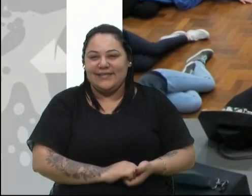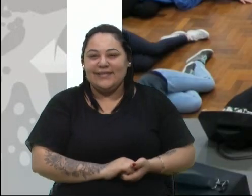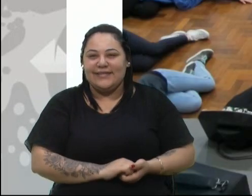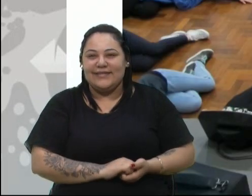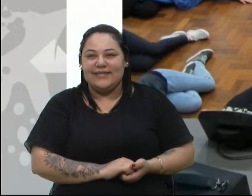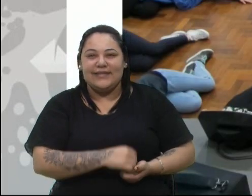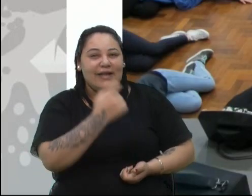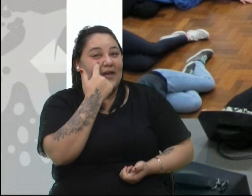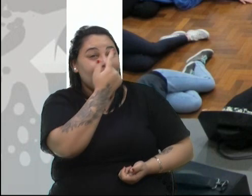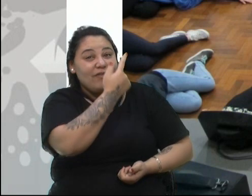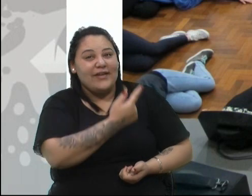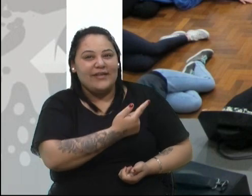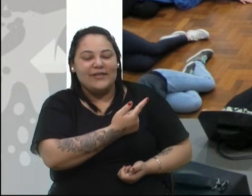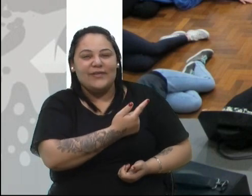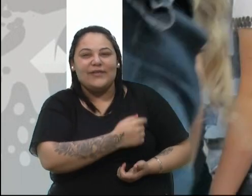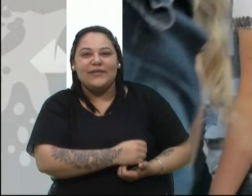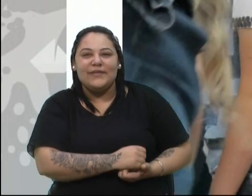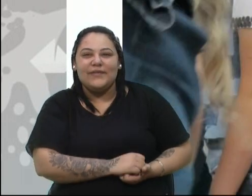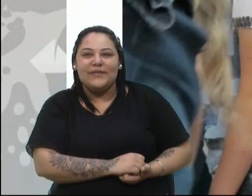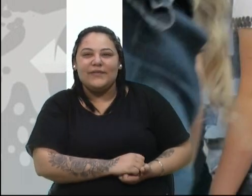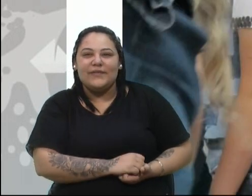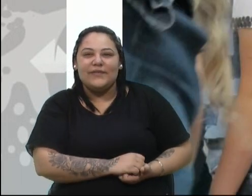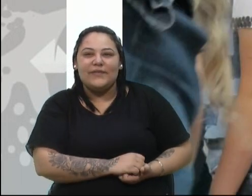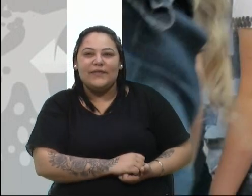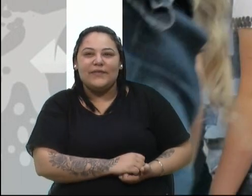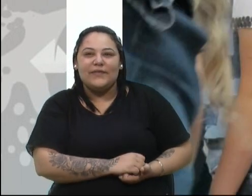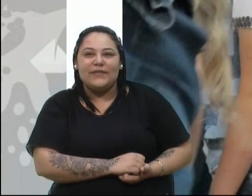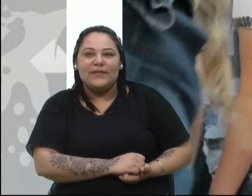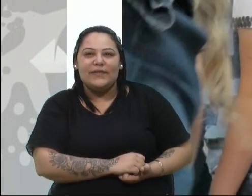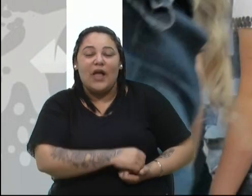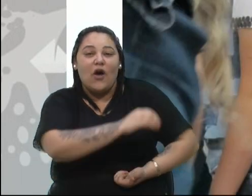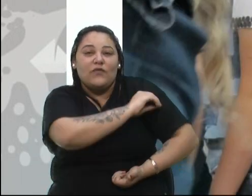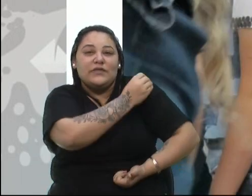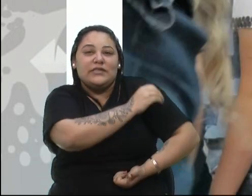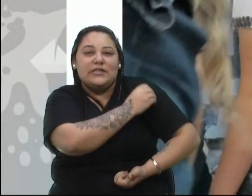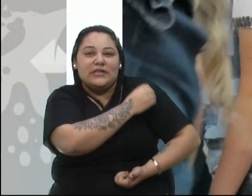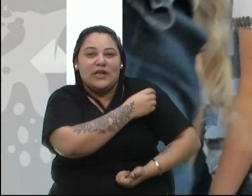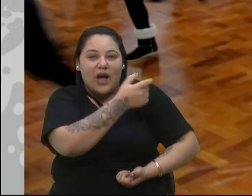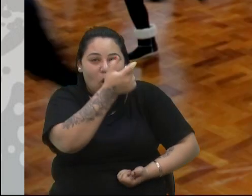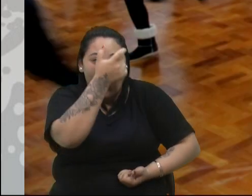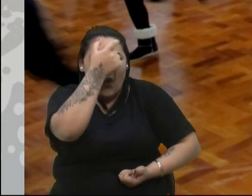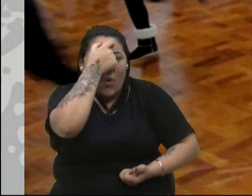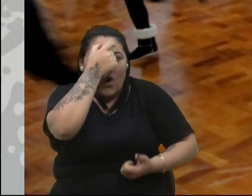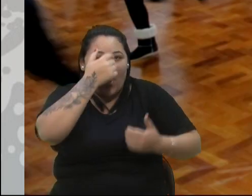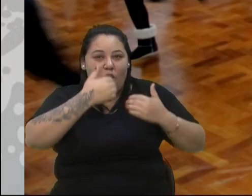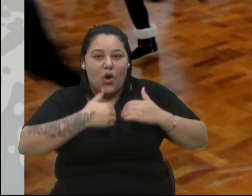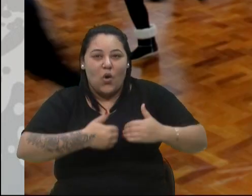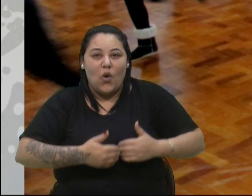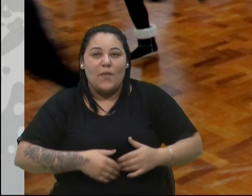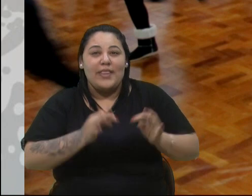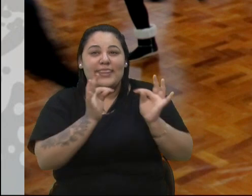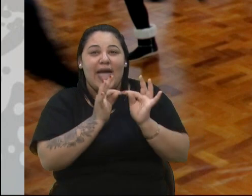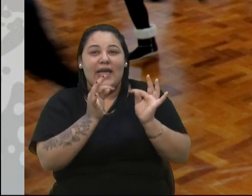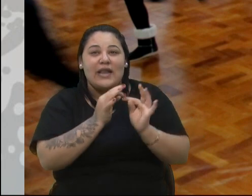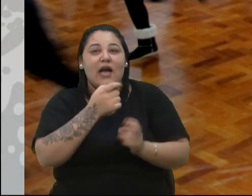vendo imagens de cenas aqui das oficinas de consciência corporal e técnica